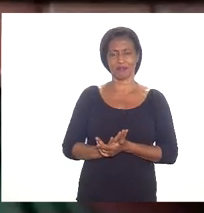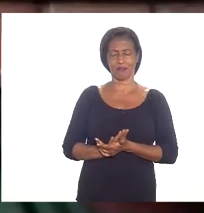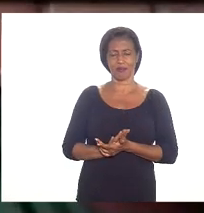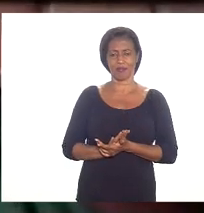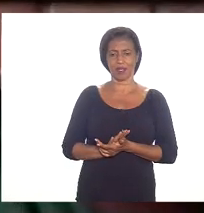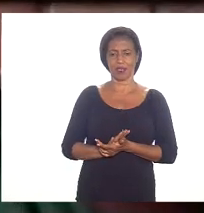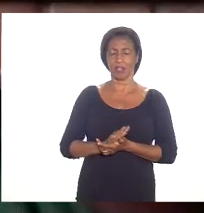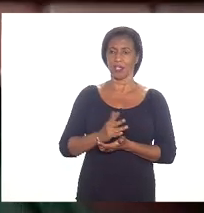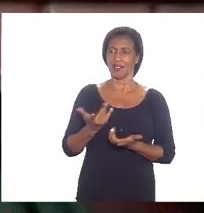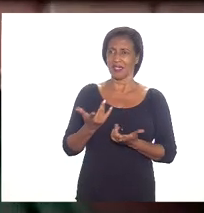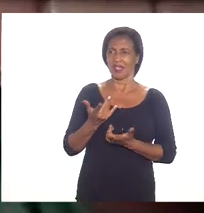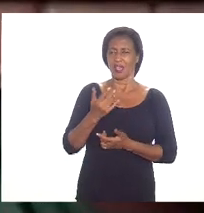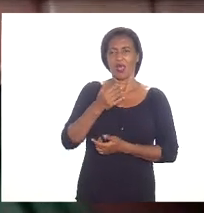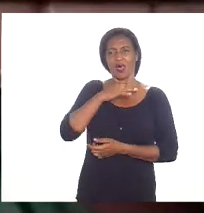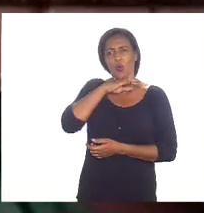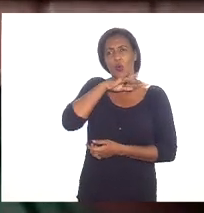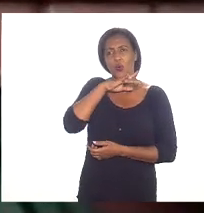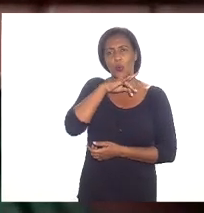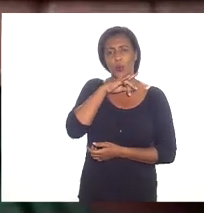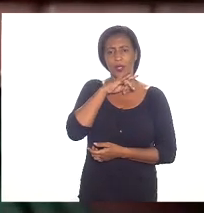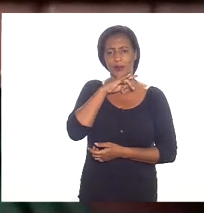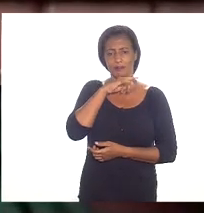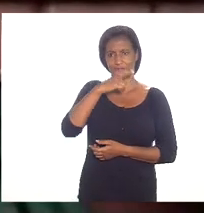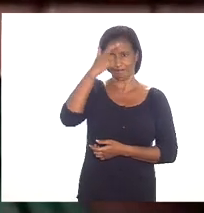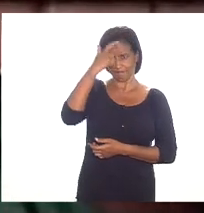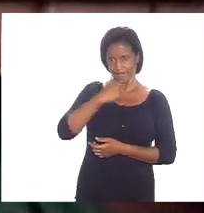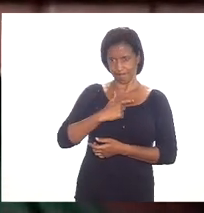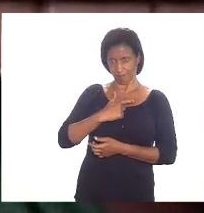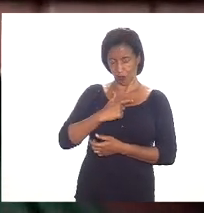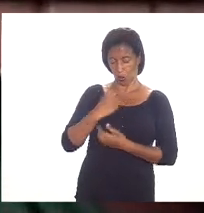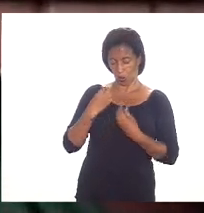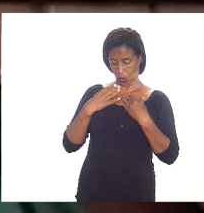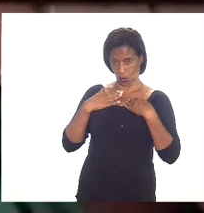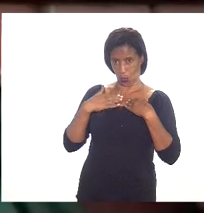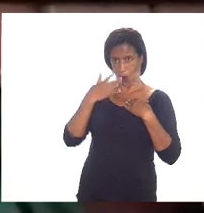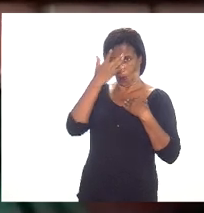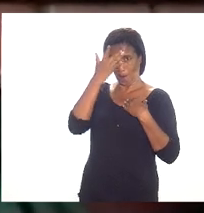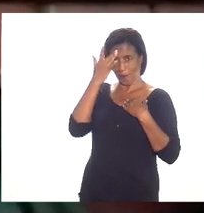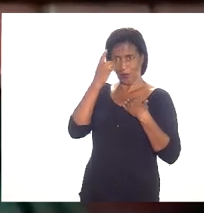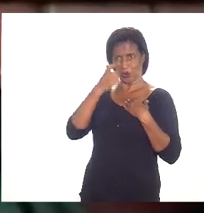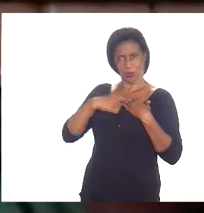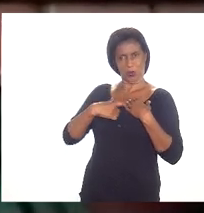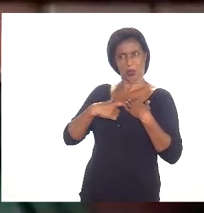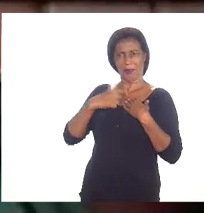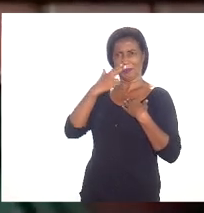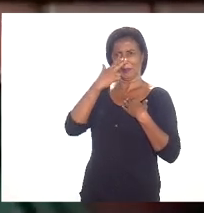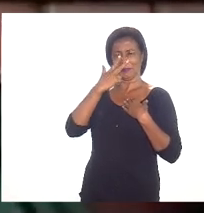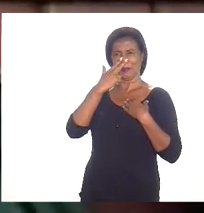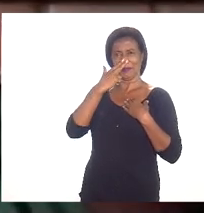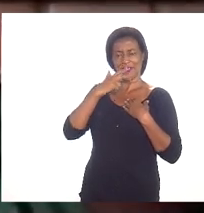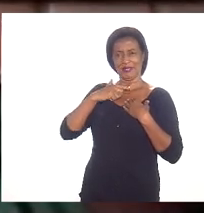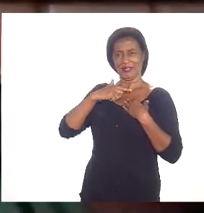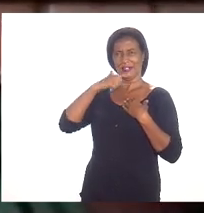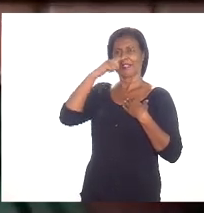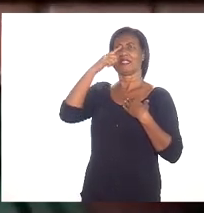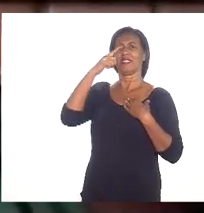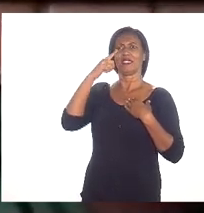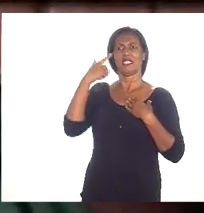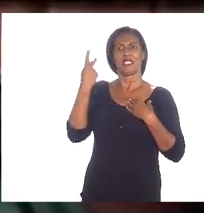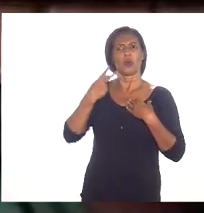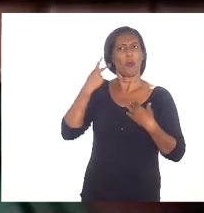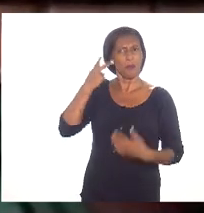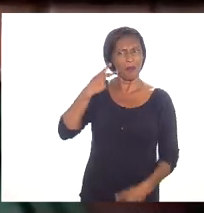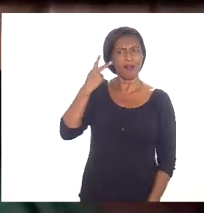Soa muito ruim, né, pessoalmente, como pessoa, soa como arrogante e como parlamentar,